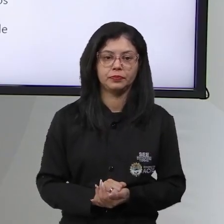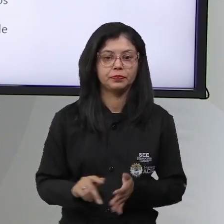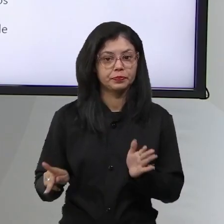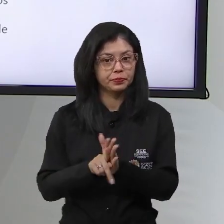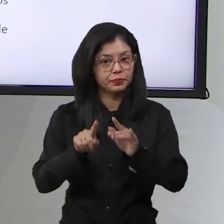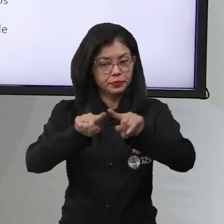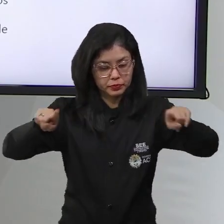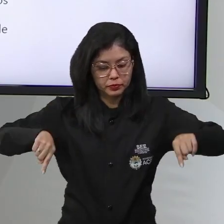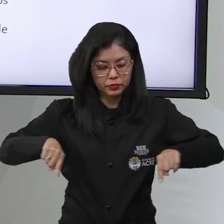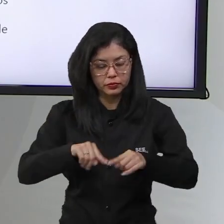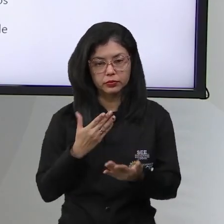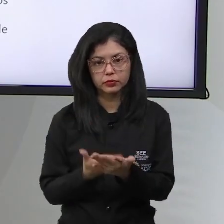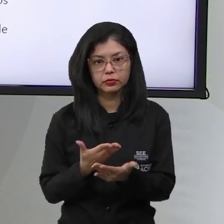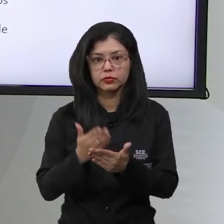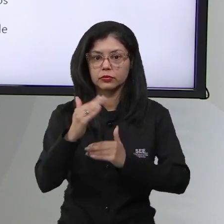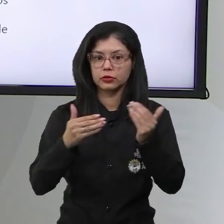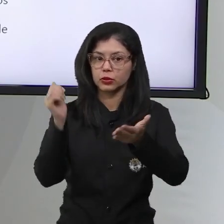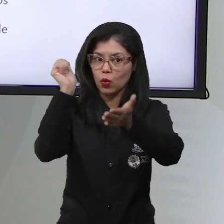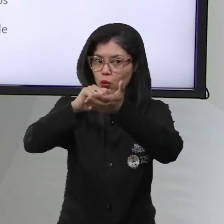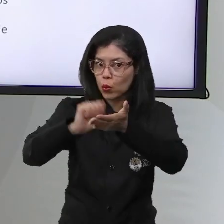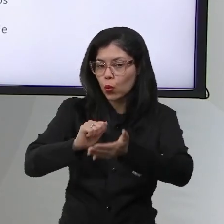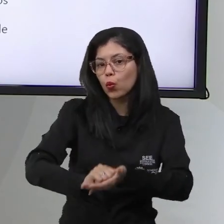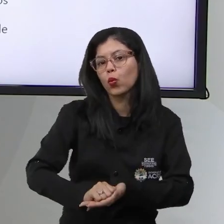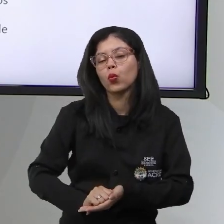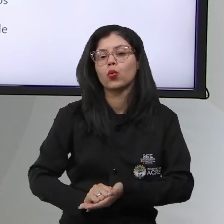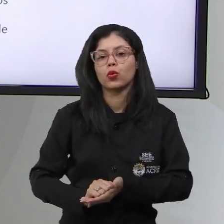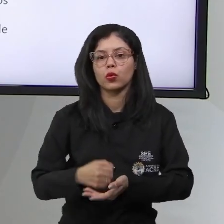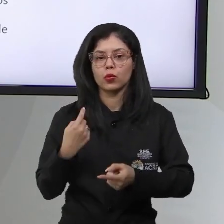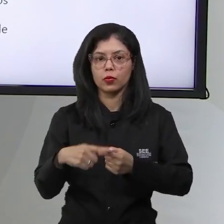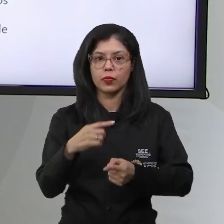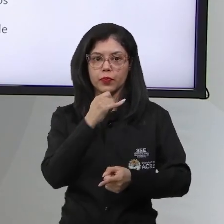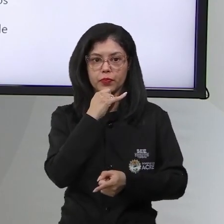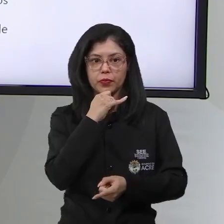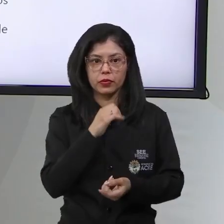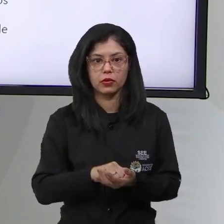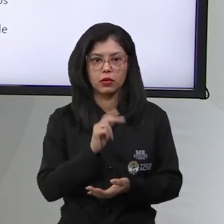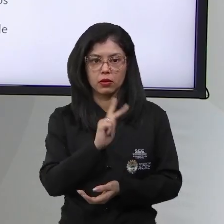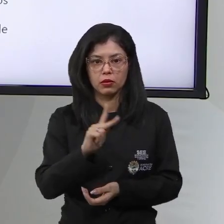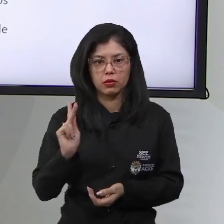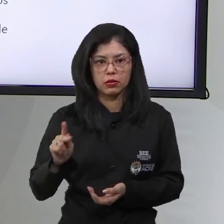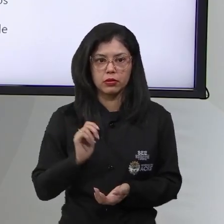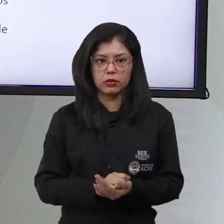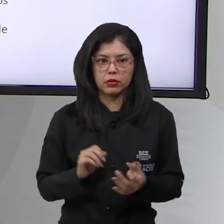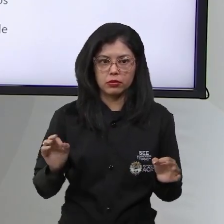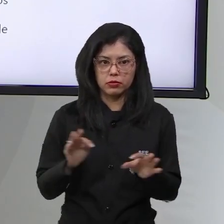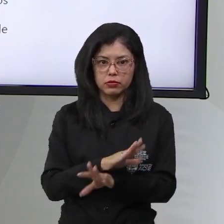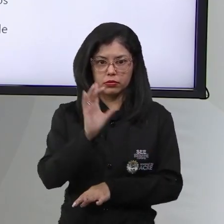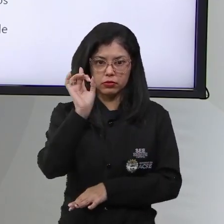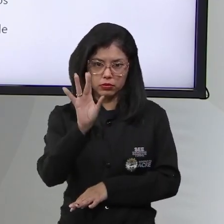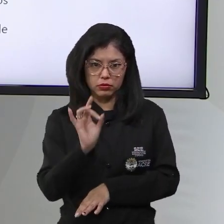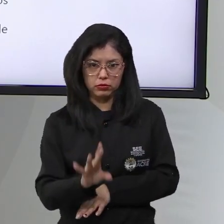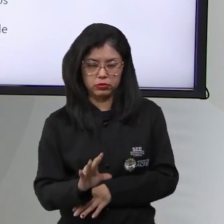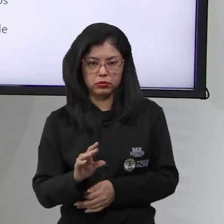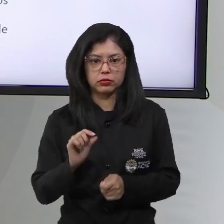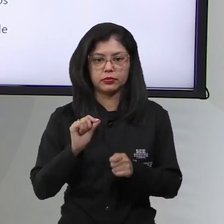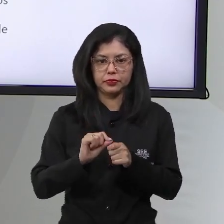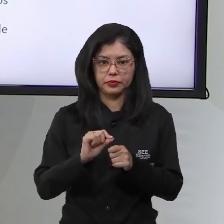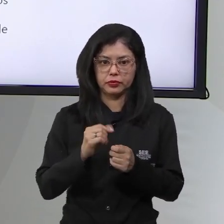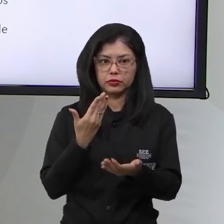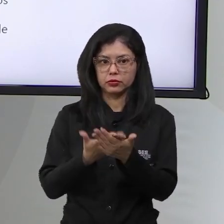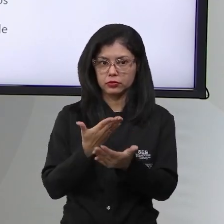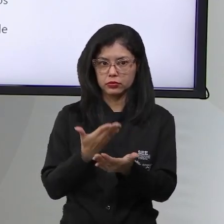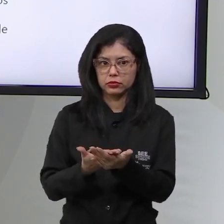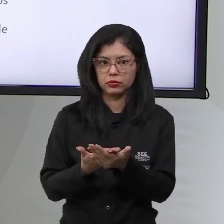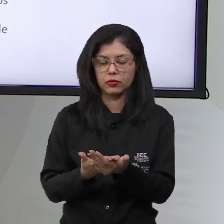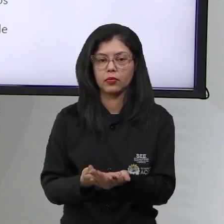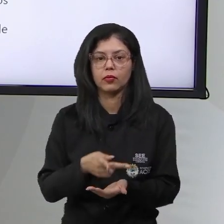âmbito da sala de aula, tudo isso é documentado, porque, por exemplo, o professor, a cada aula que ele realiza, que